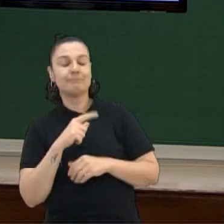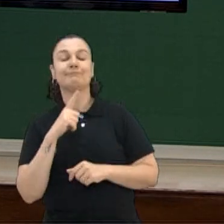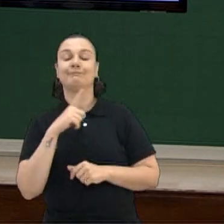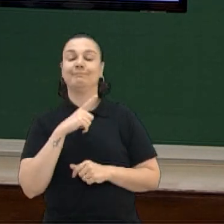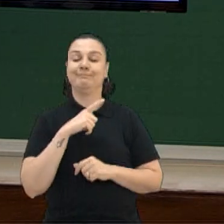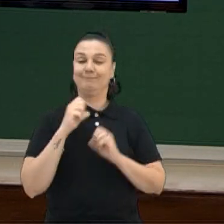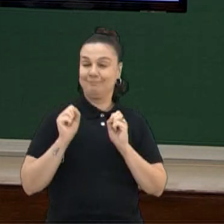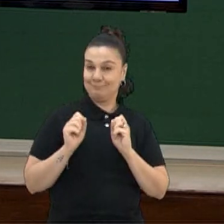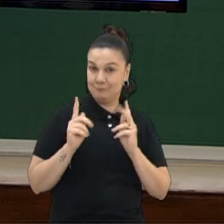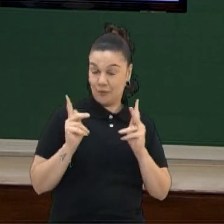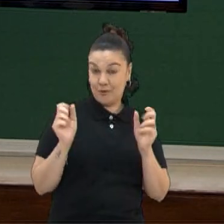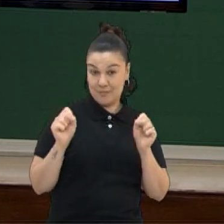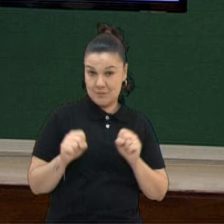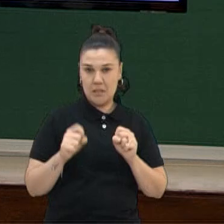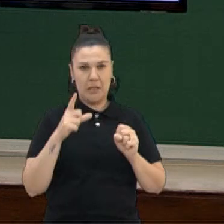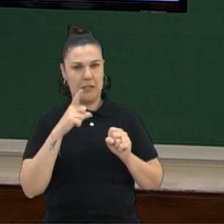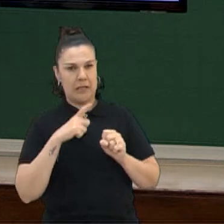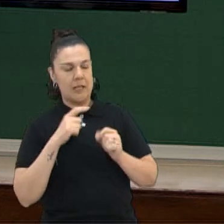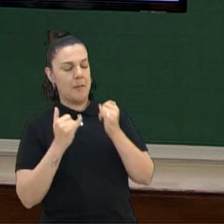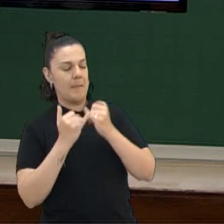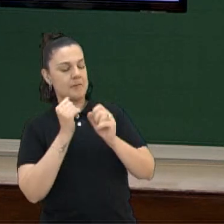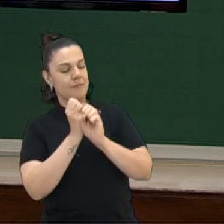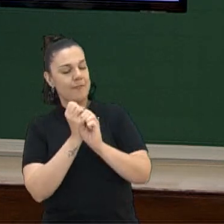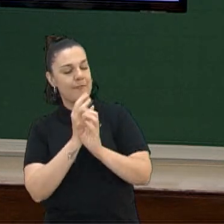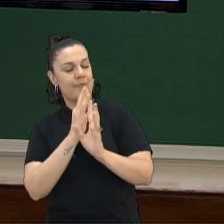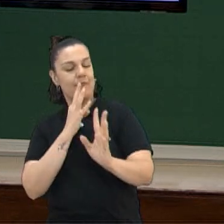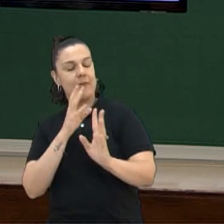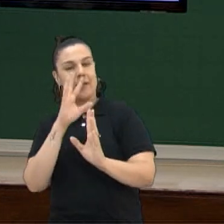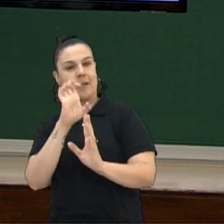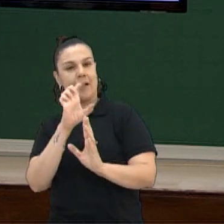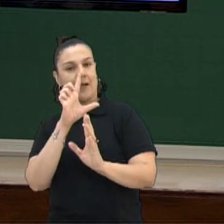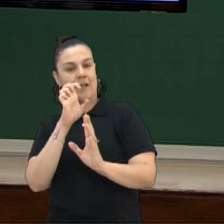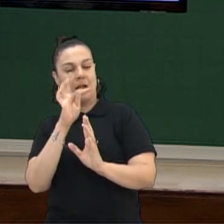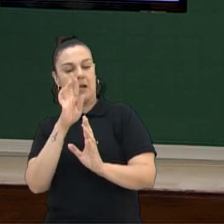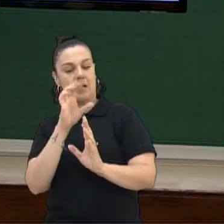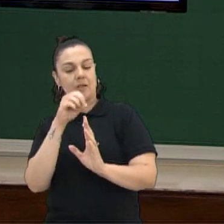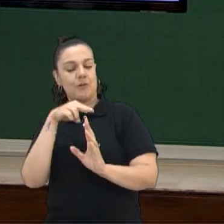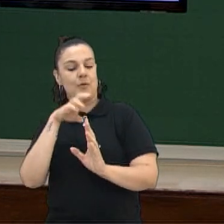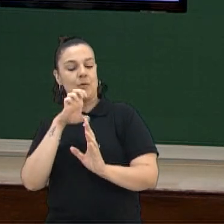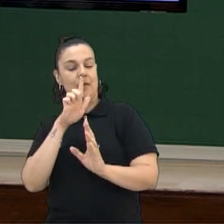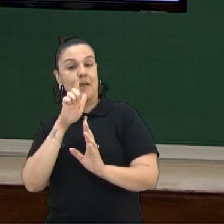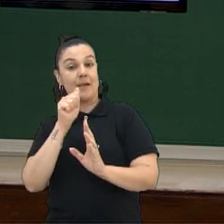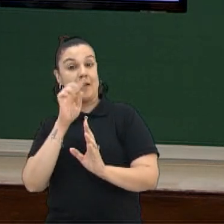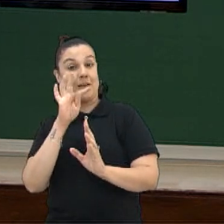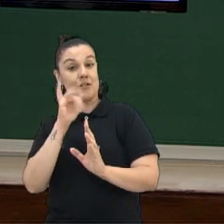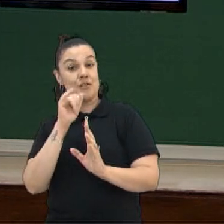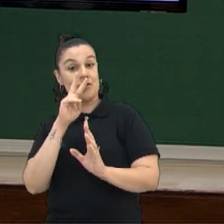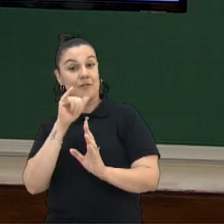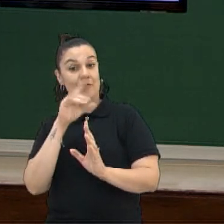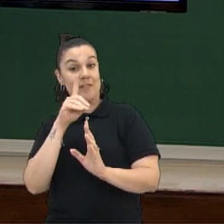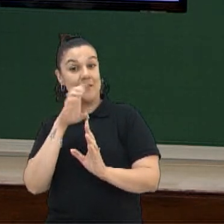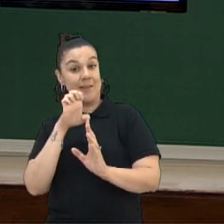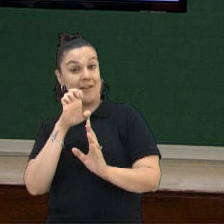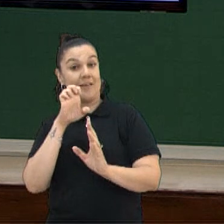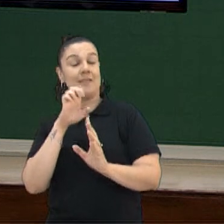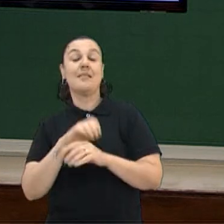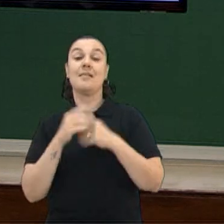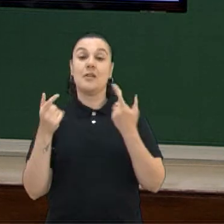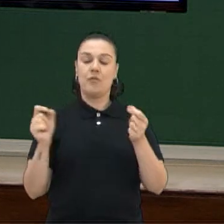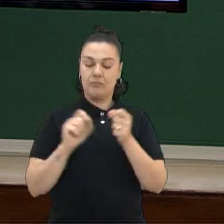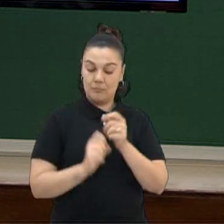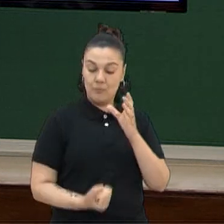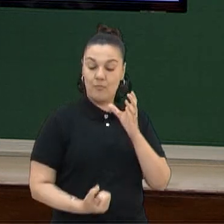terá, né? Existe uma fila que nós chamamos de eletronegatividade. Essa fila foi criada pelo